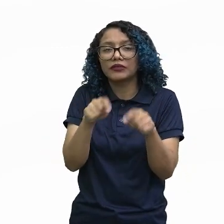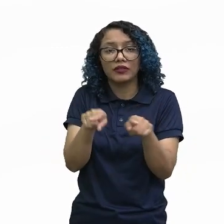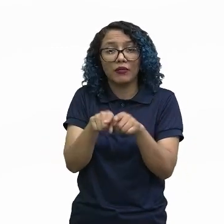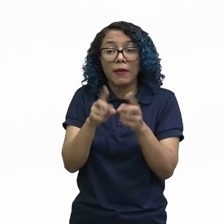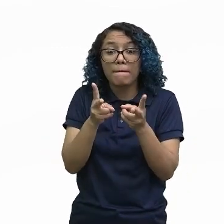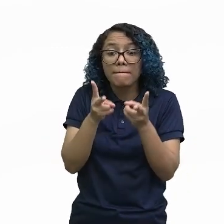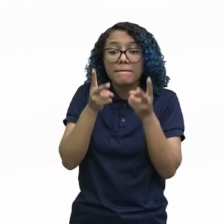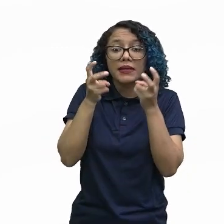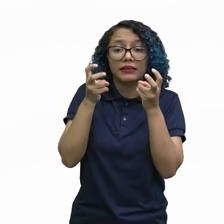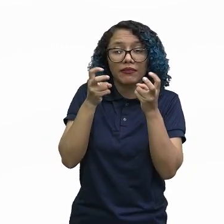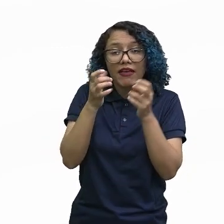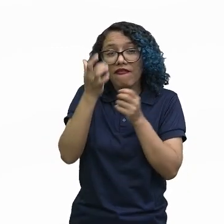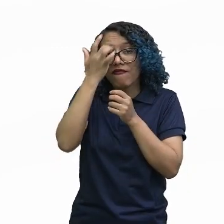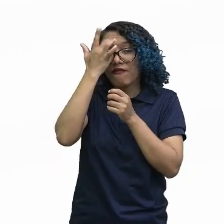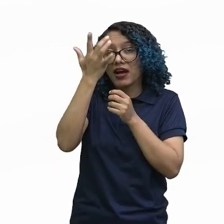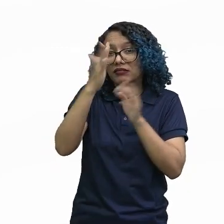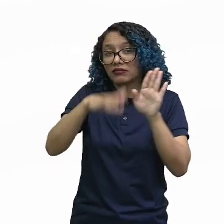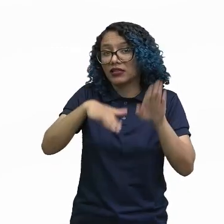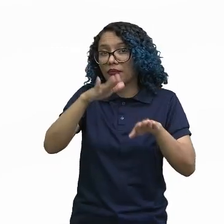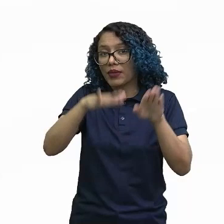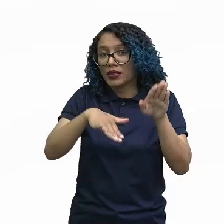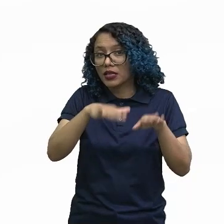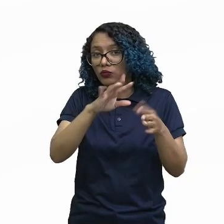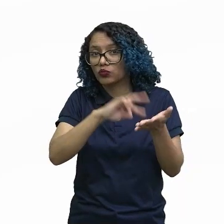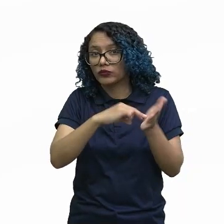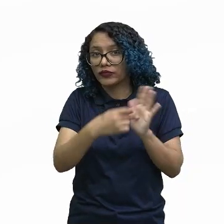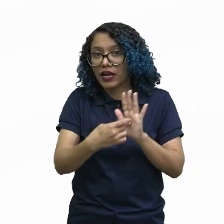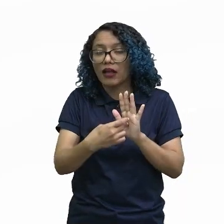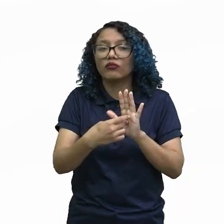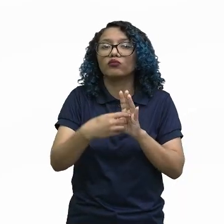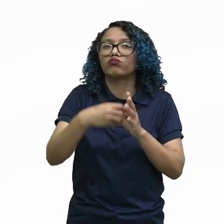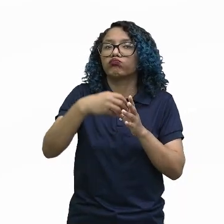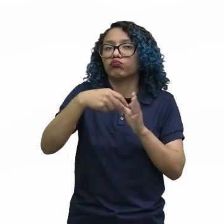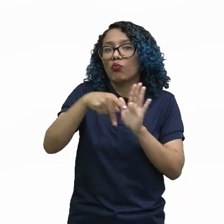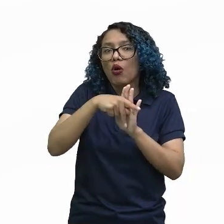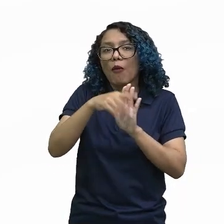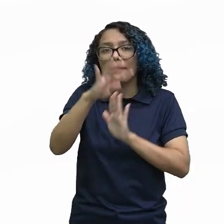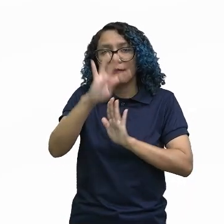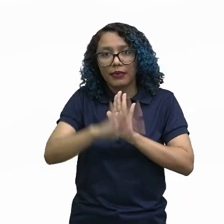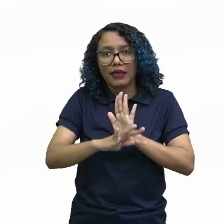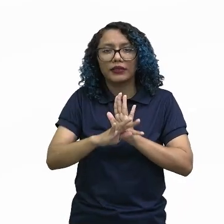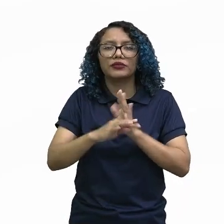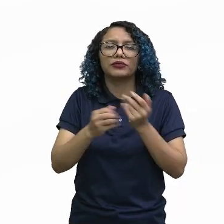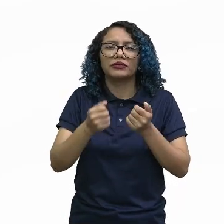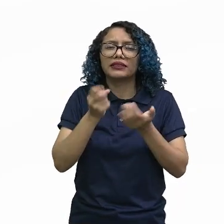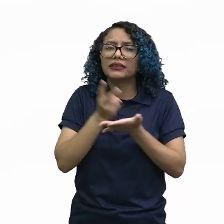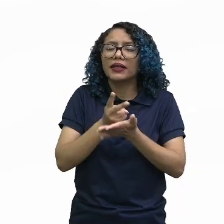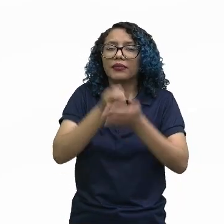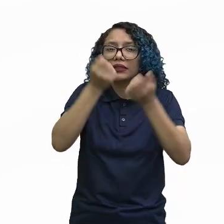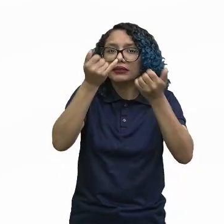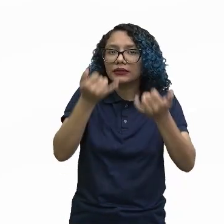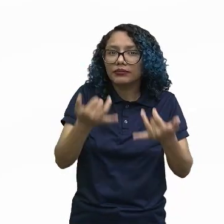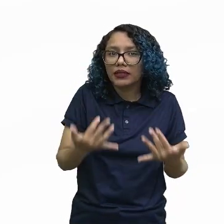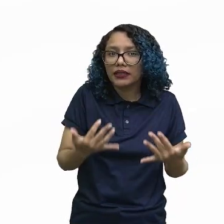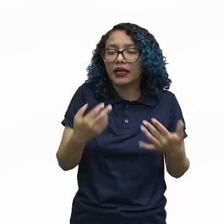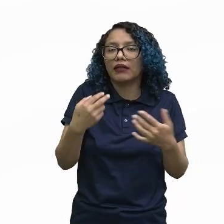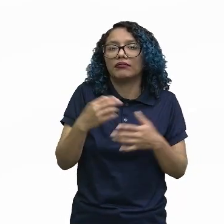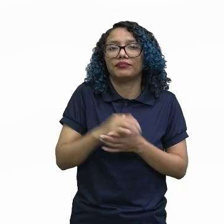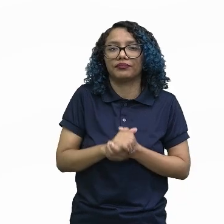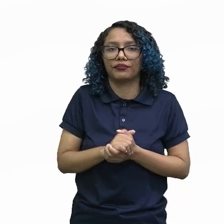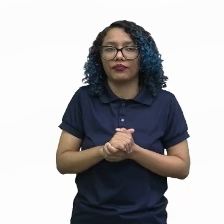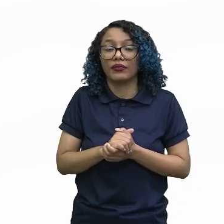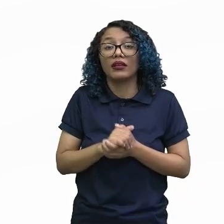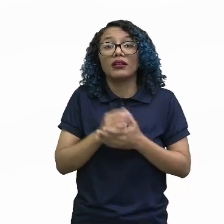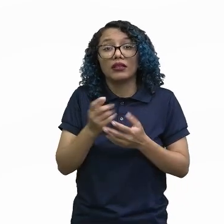né, de acordo com o sentido que ela está colocada no texto. Então, eu vou sempre explicar, vou sempre justificar. Então, o pois e o